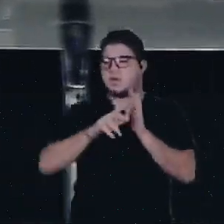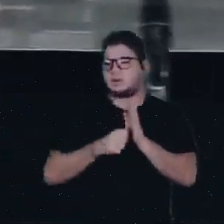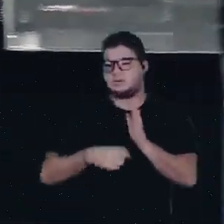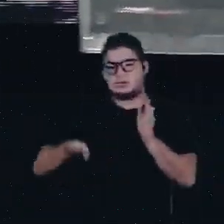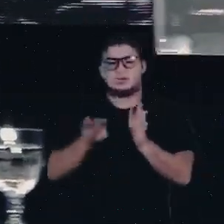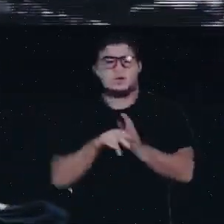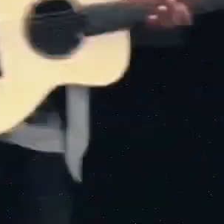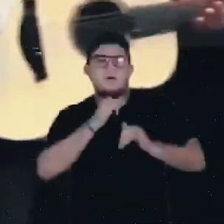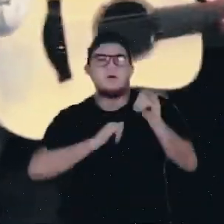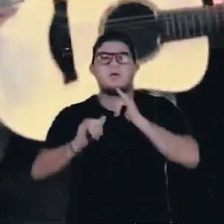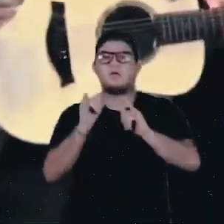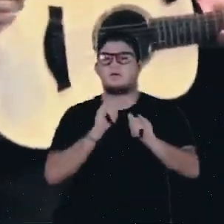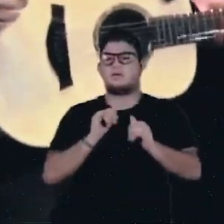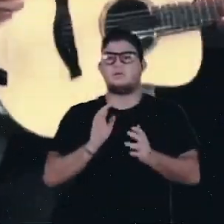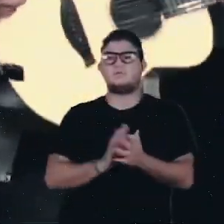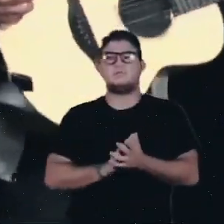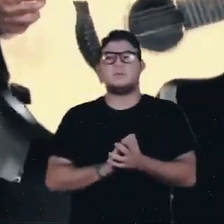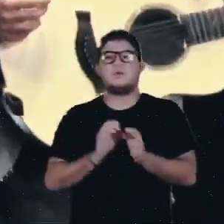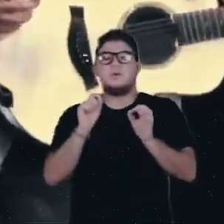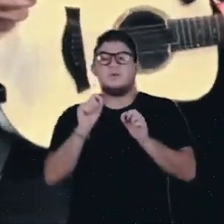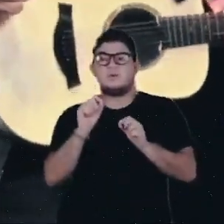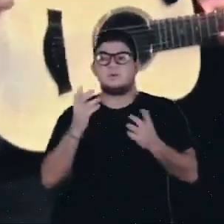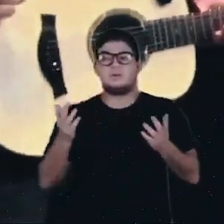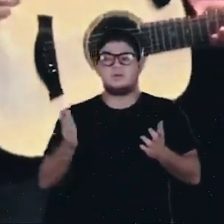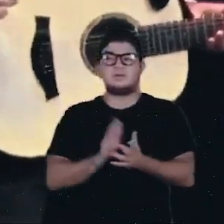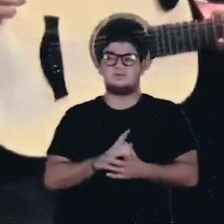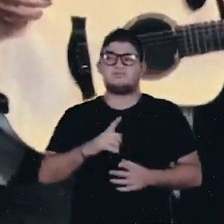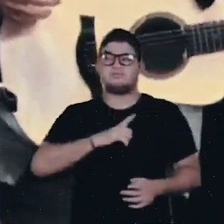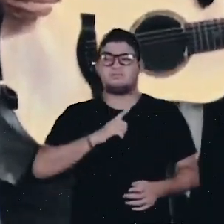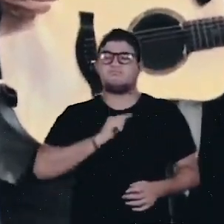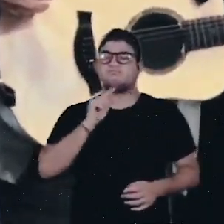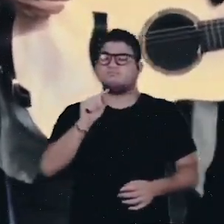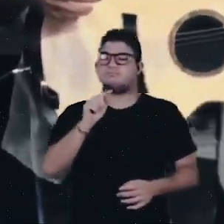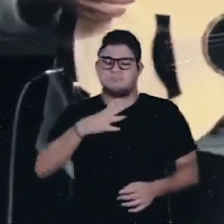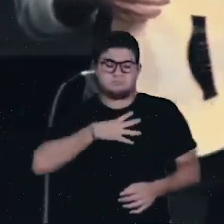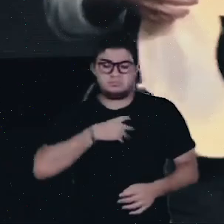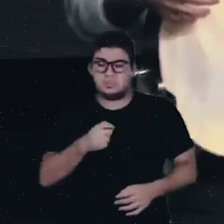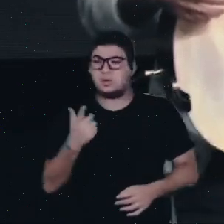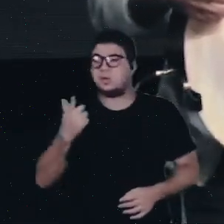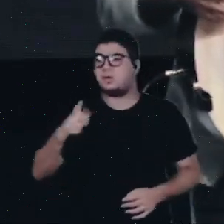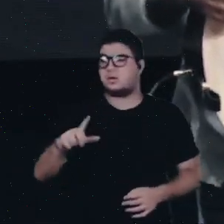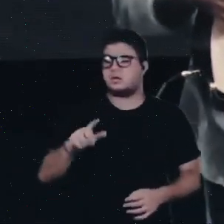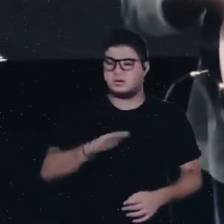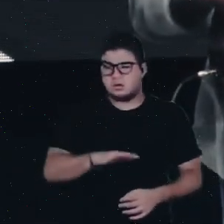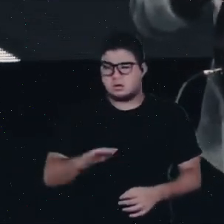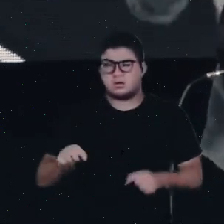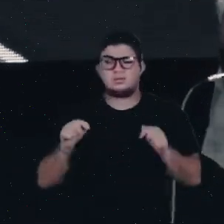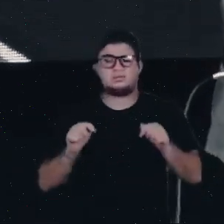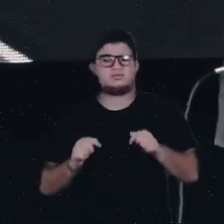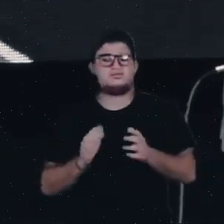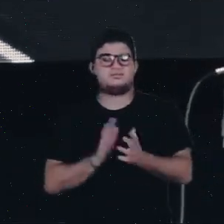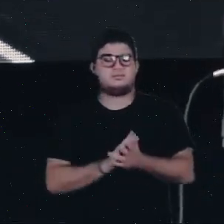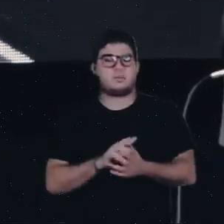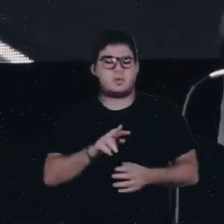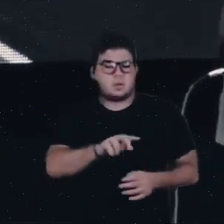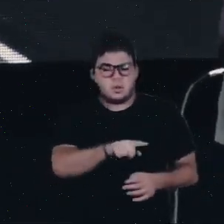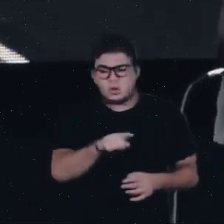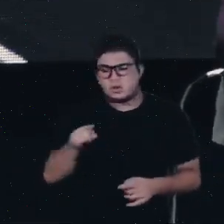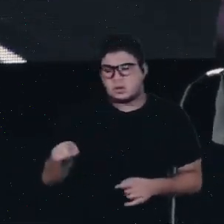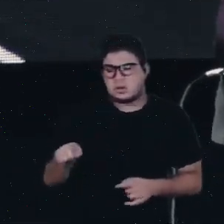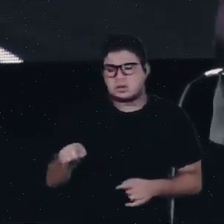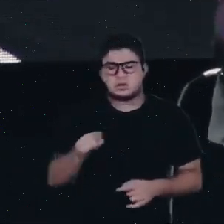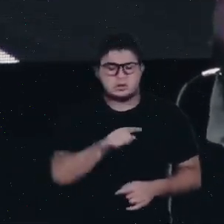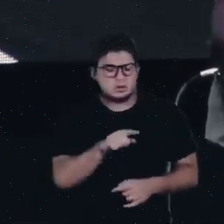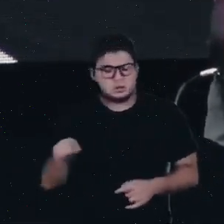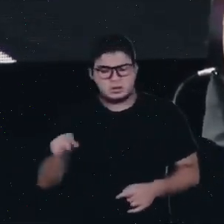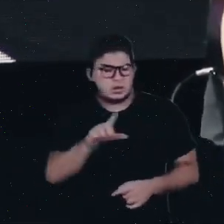assim: vamos fazer o seguinte, eu tenho o seu filho, eu tenho uma outra criança aqui, um dos dois vai ter que morrer,